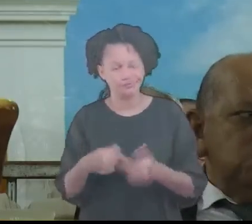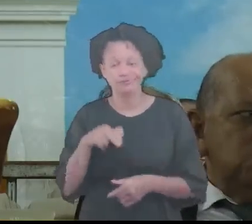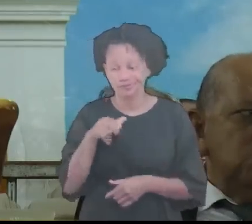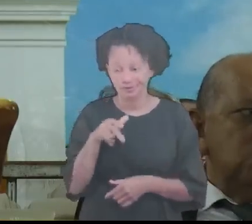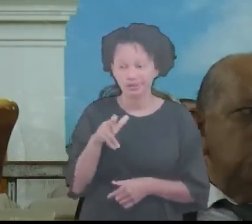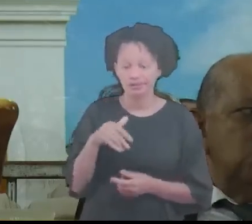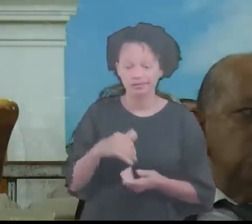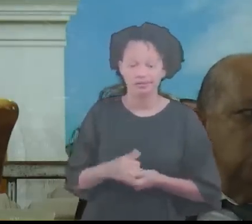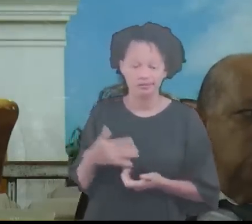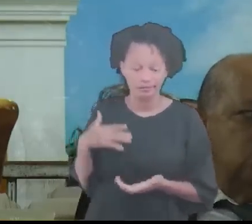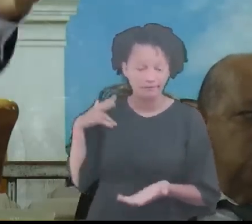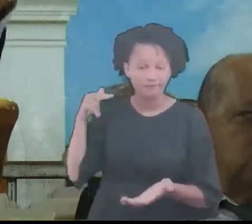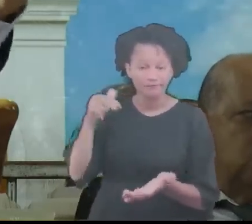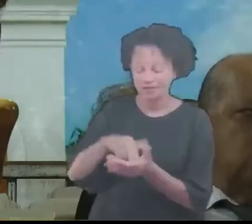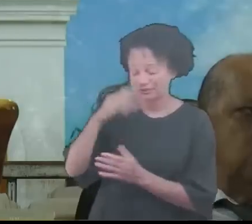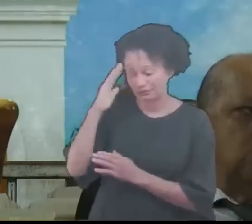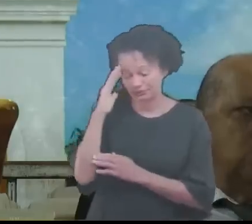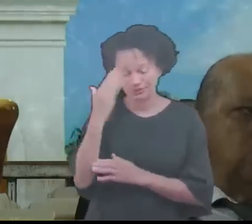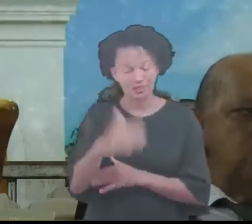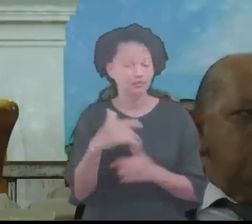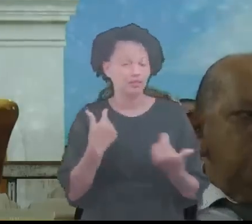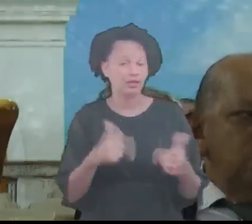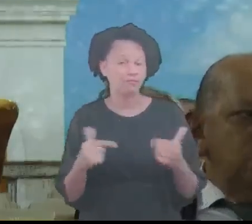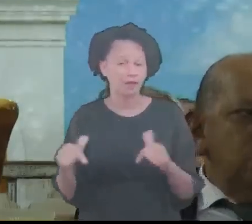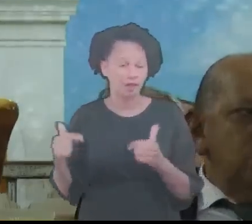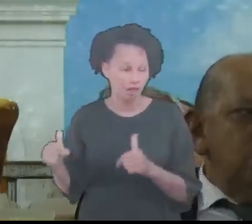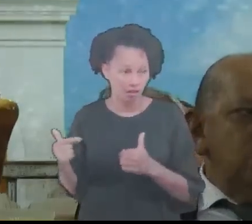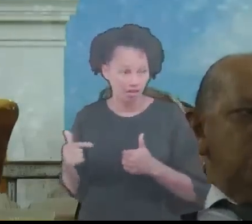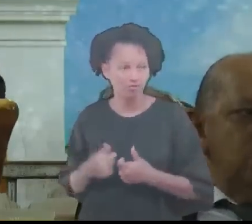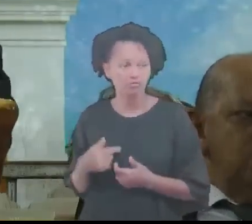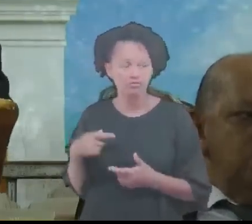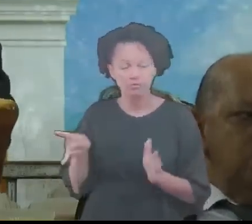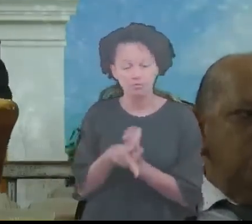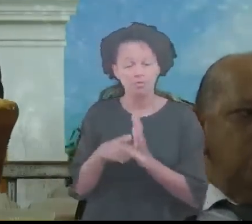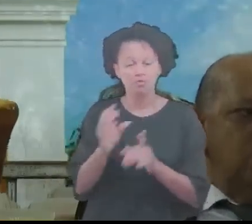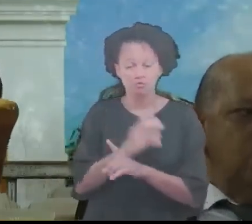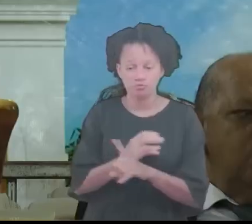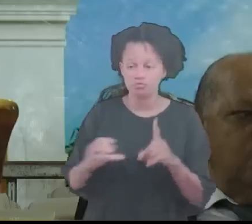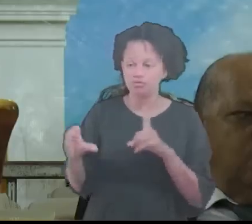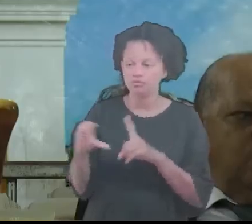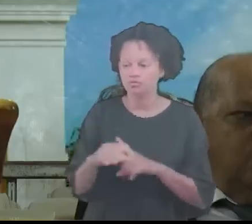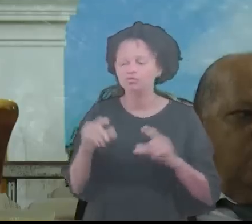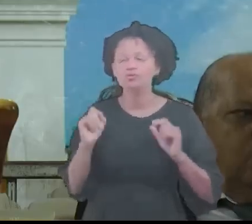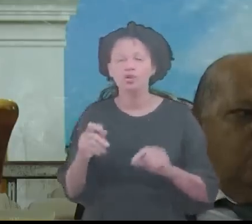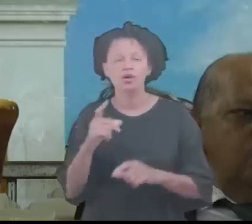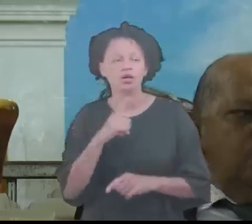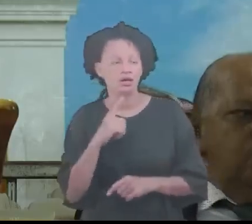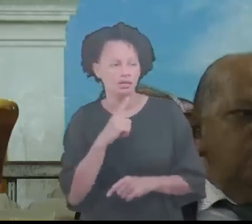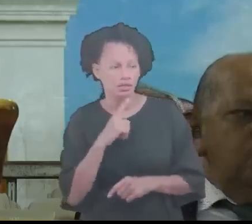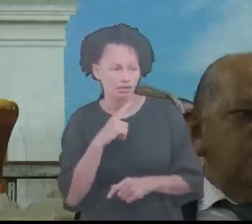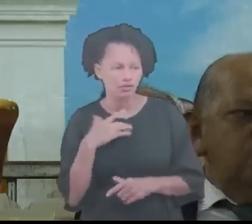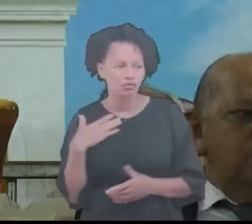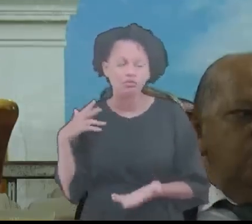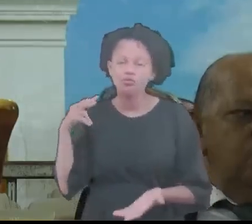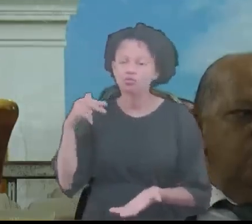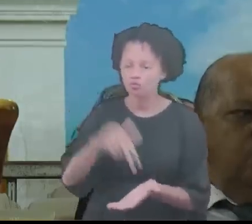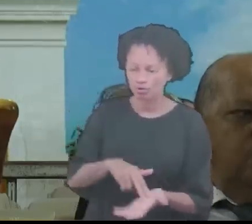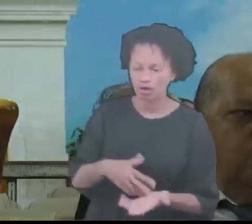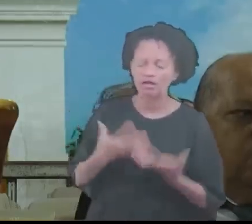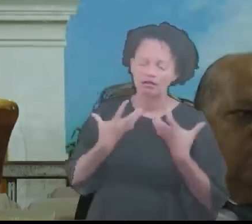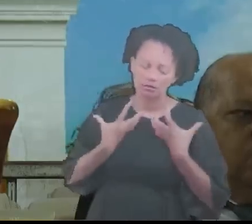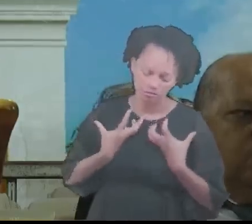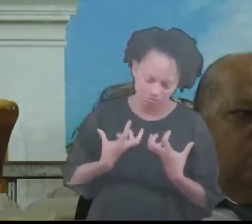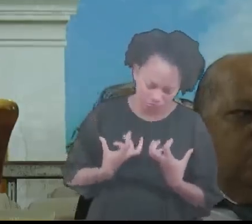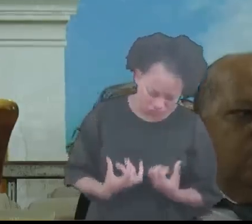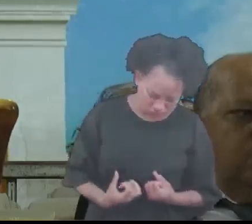aqui que veio direto do trabalho para este culto. O que foi que ele trouxe? Ele veio, trouxe o